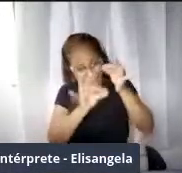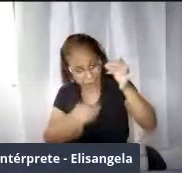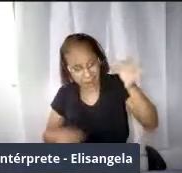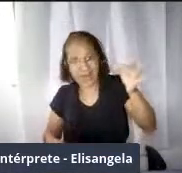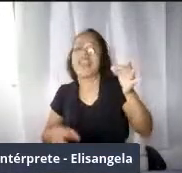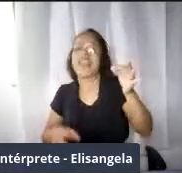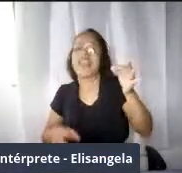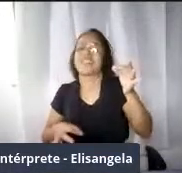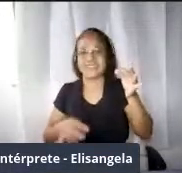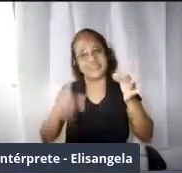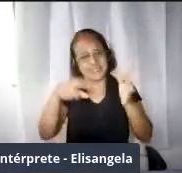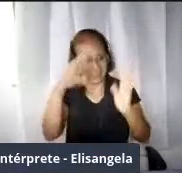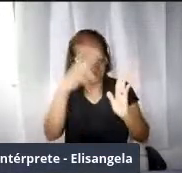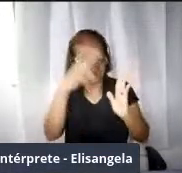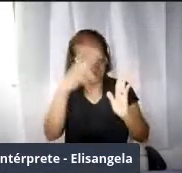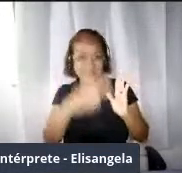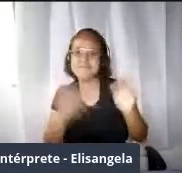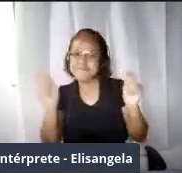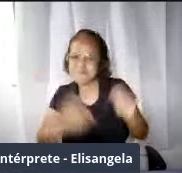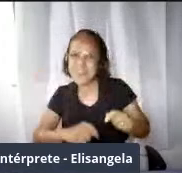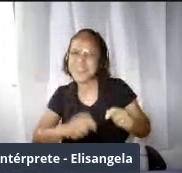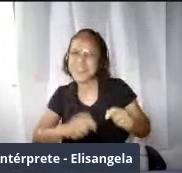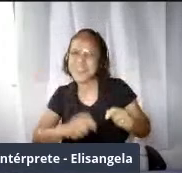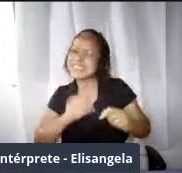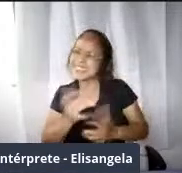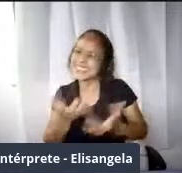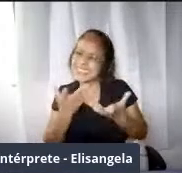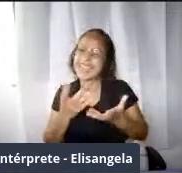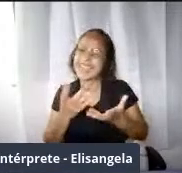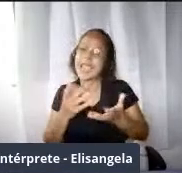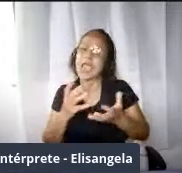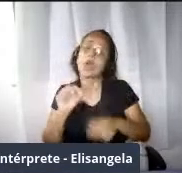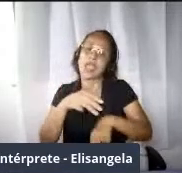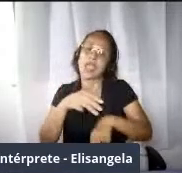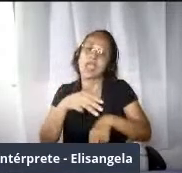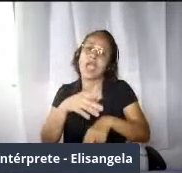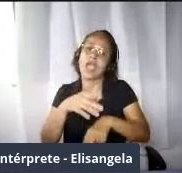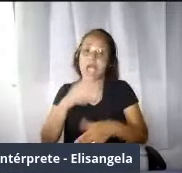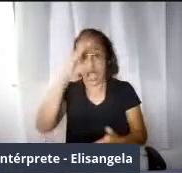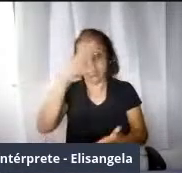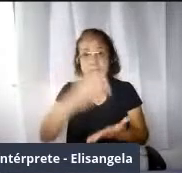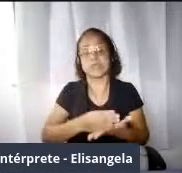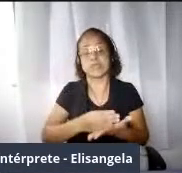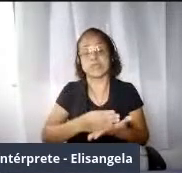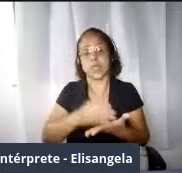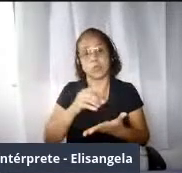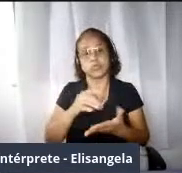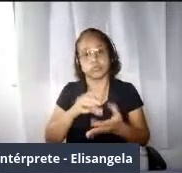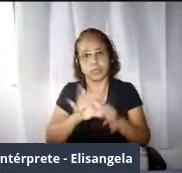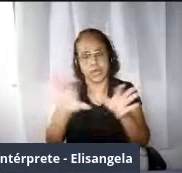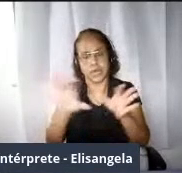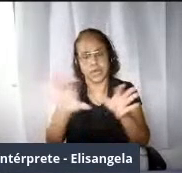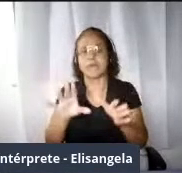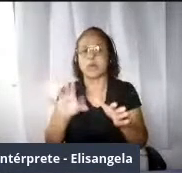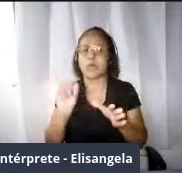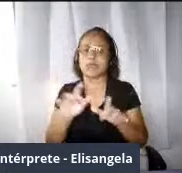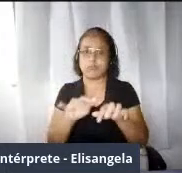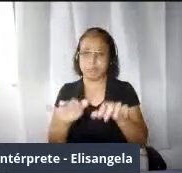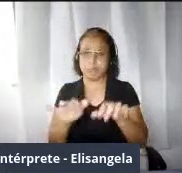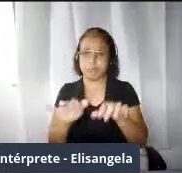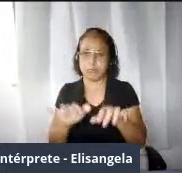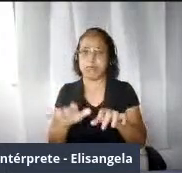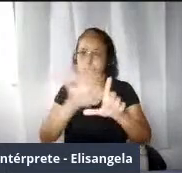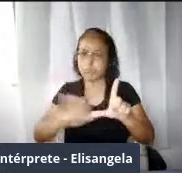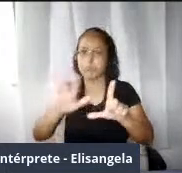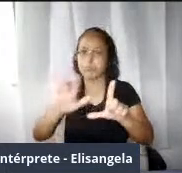dá uma olhadinha lá, se quiser, a dissertação está disponível no portal da USP, e claro que tem fragilidades, todo o